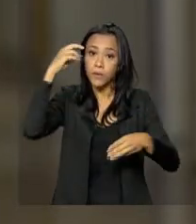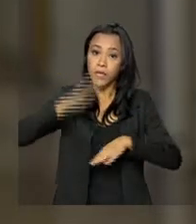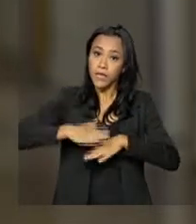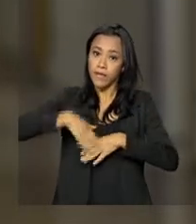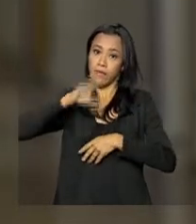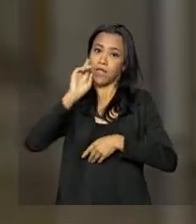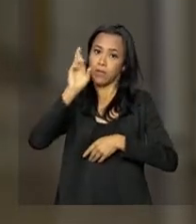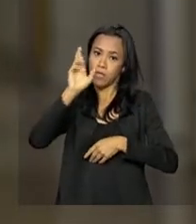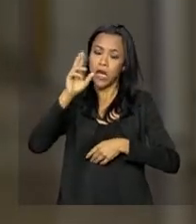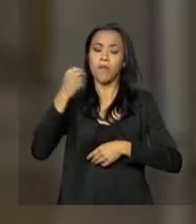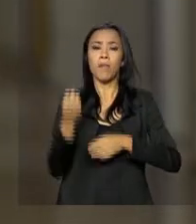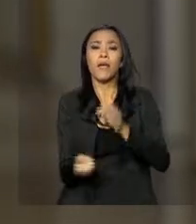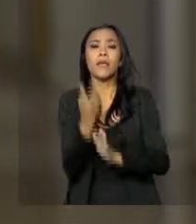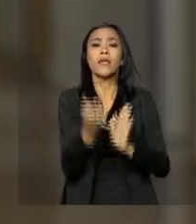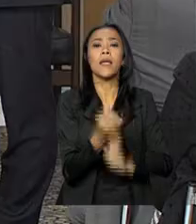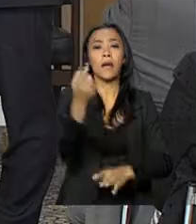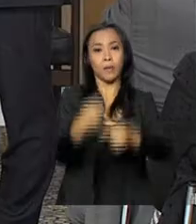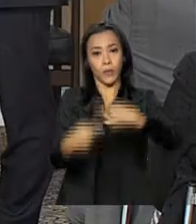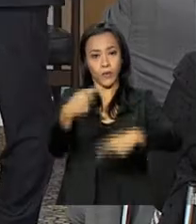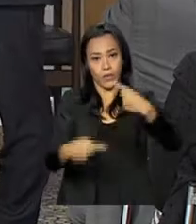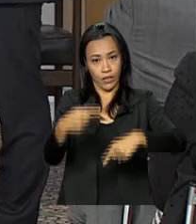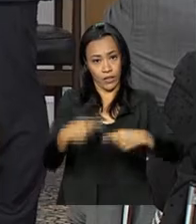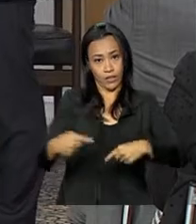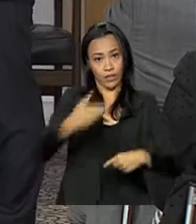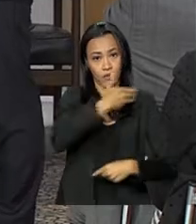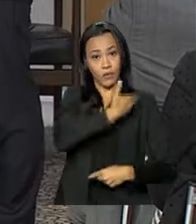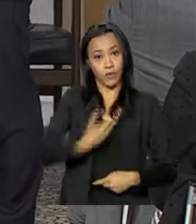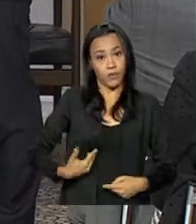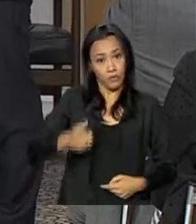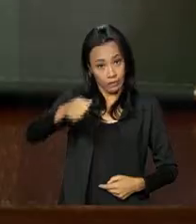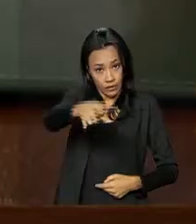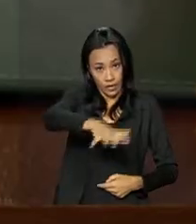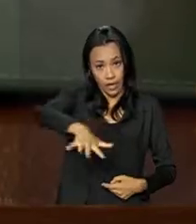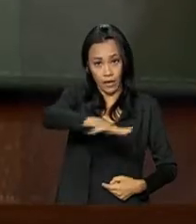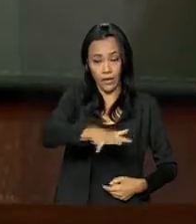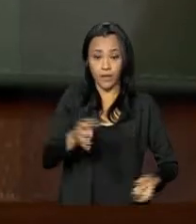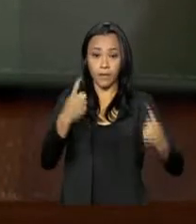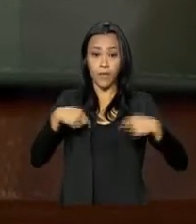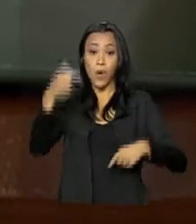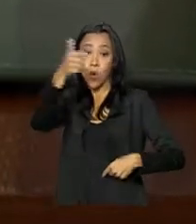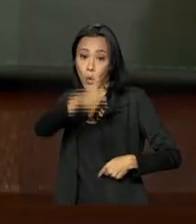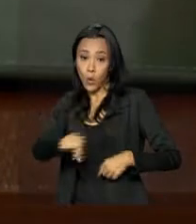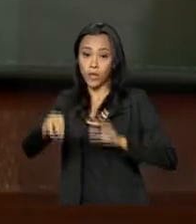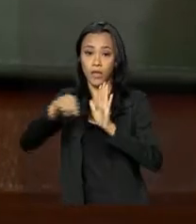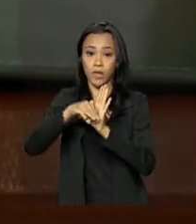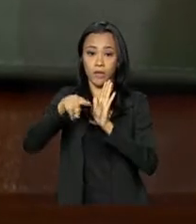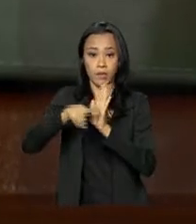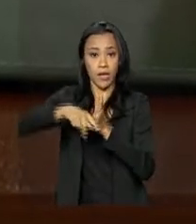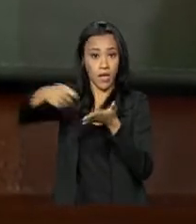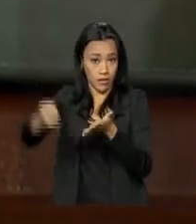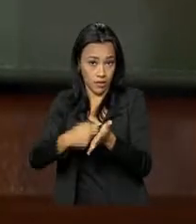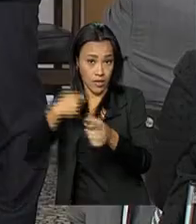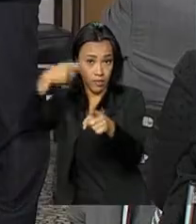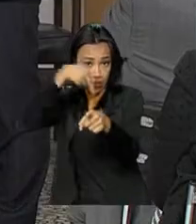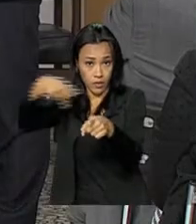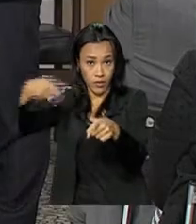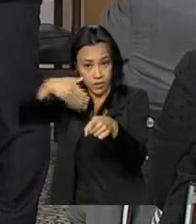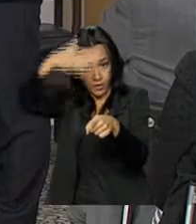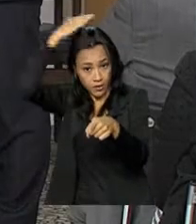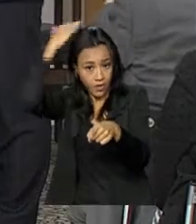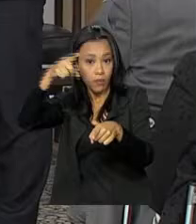gestão de políticas públicas na área outra medida provisória assinada pelo presidente michel temer é definir regras para a criação